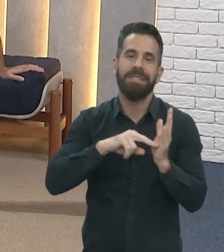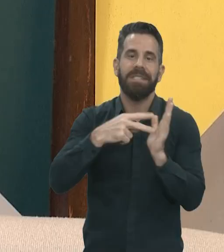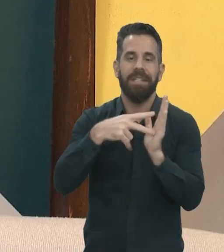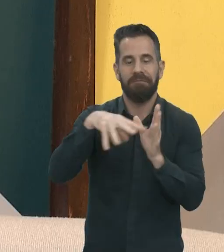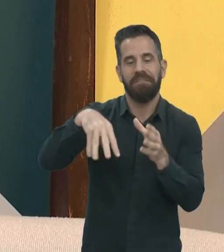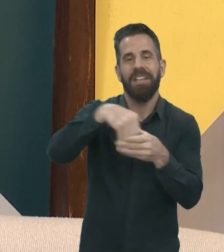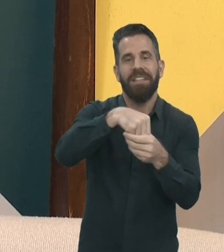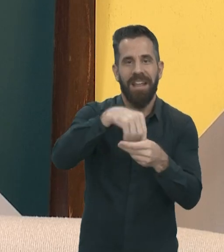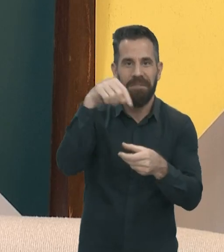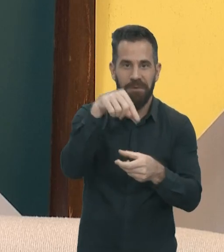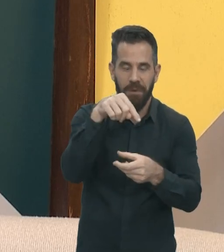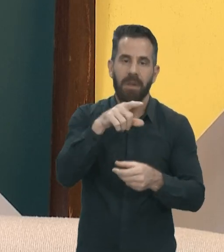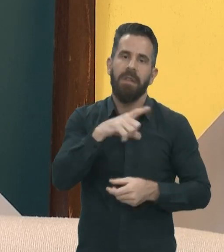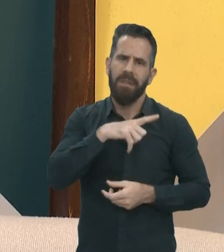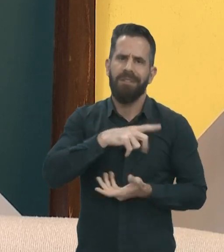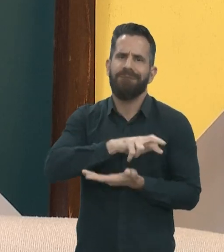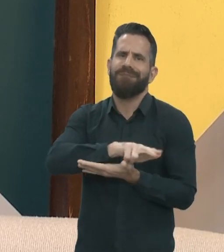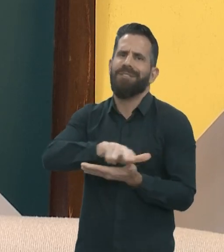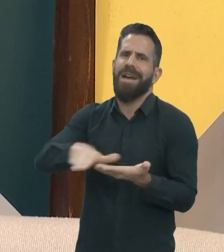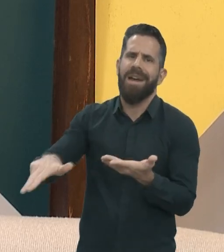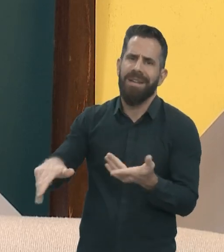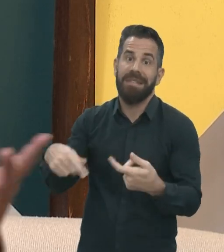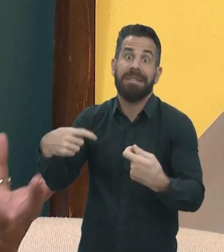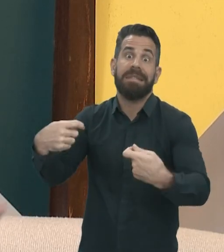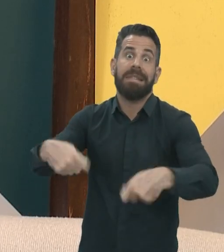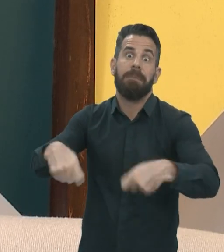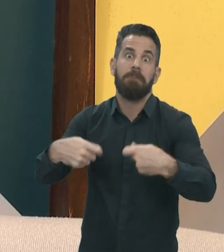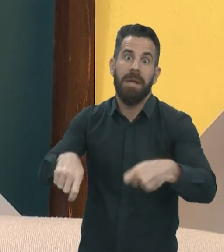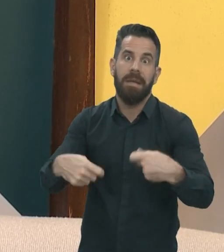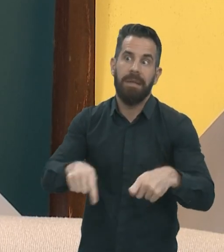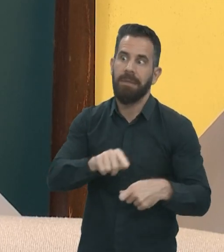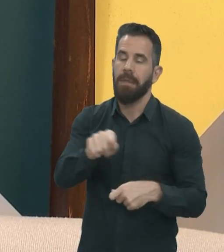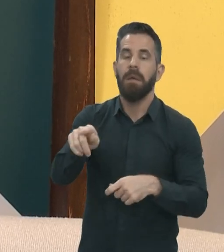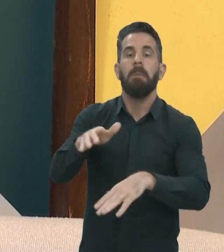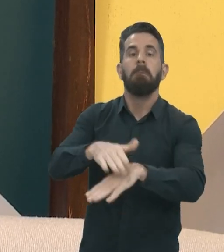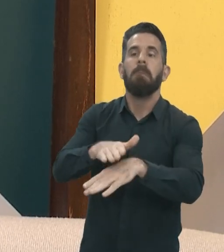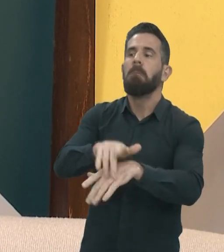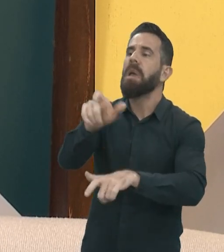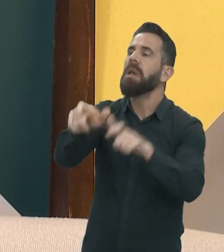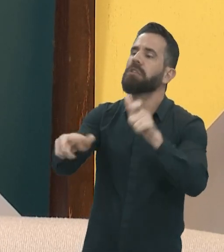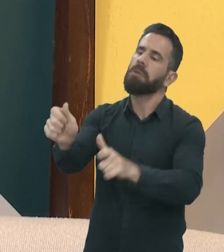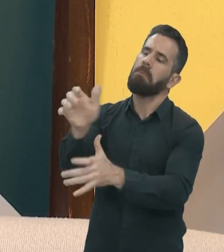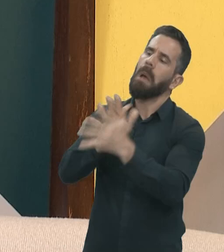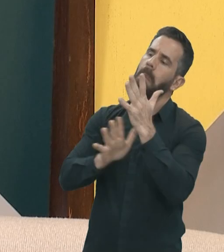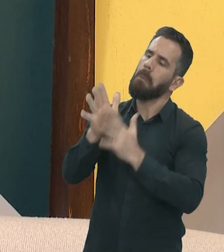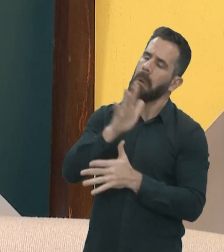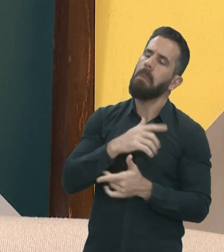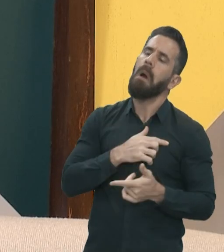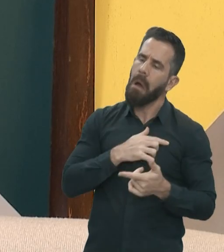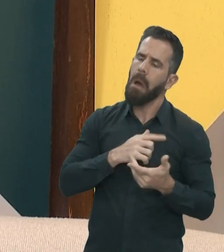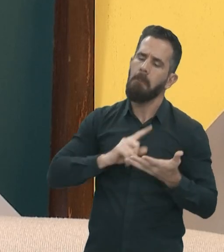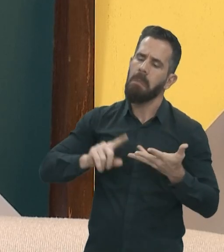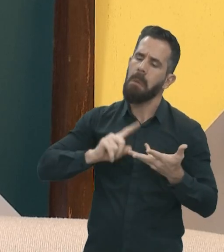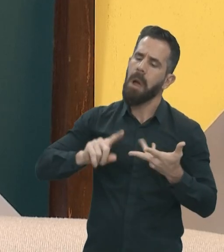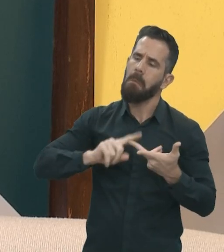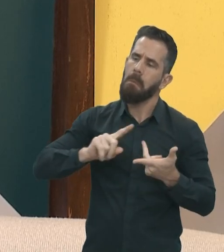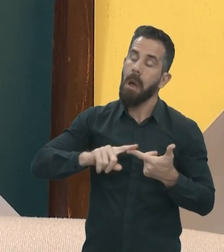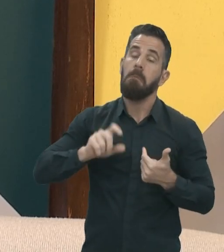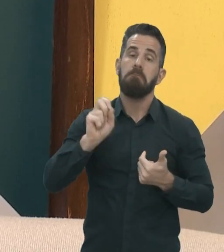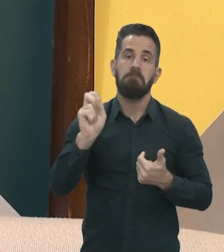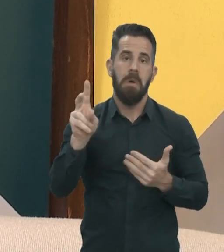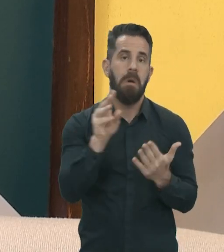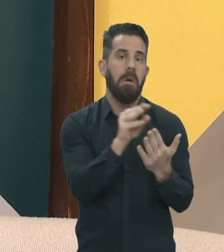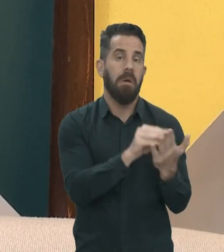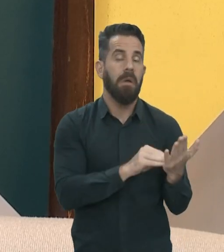diferentes demandas para a cultura que nós temos ouvido da comunidade em geral. Mas tem temas muito